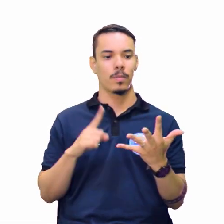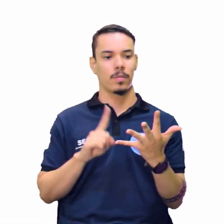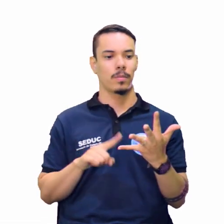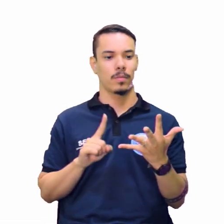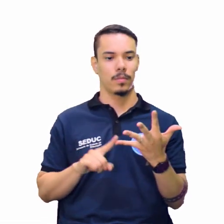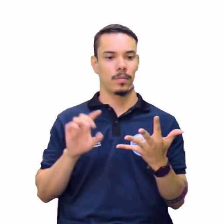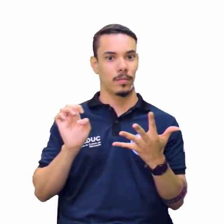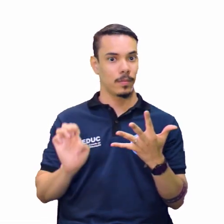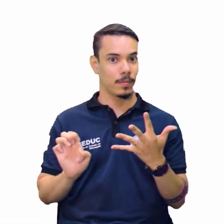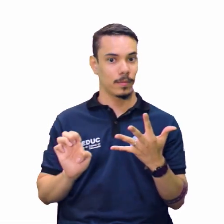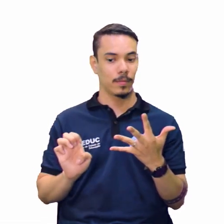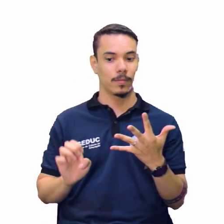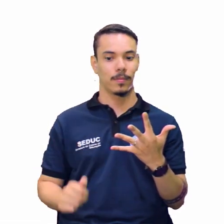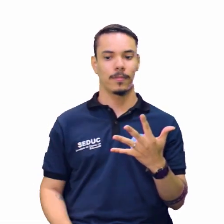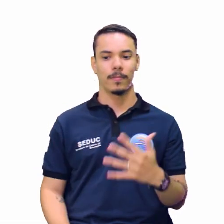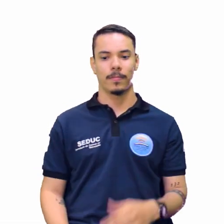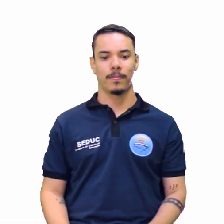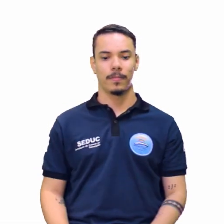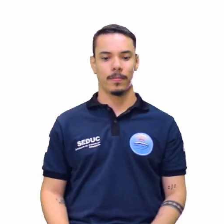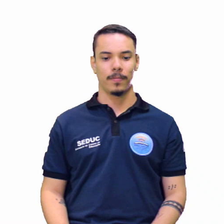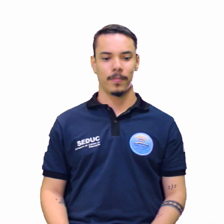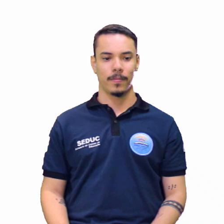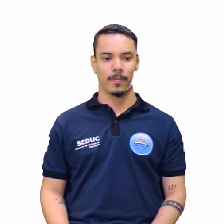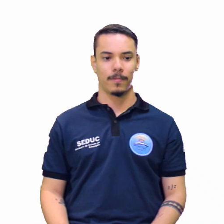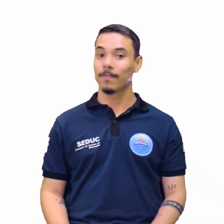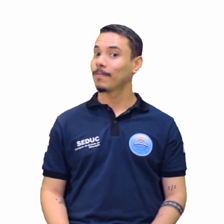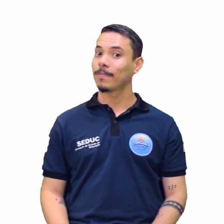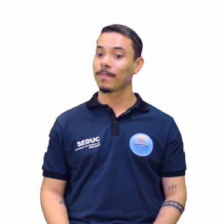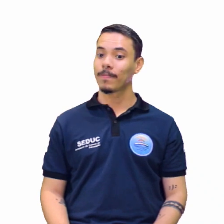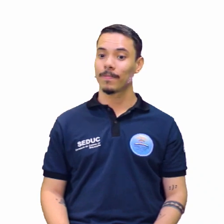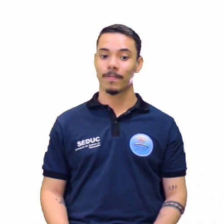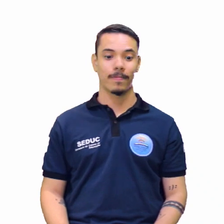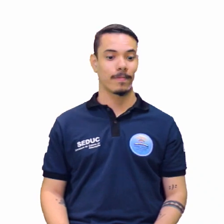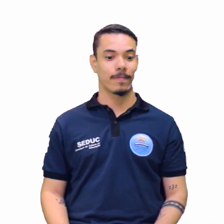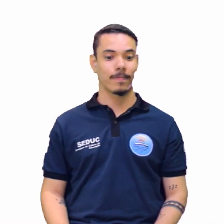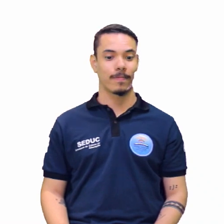deixou perplexa comprei a Cal